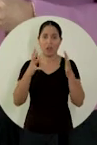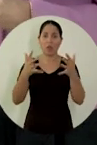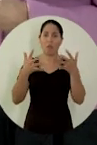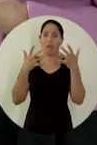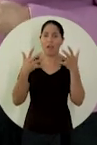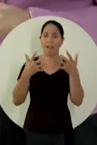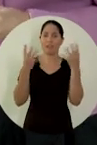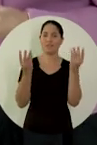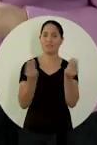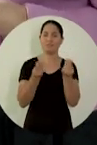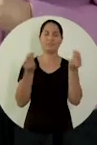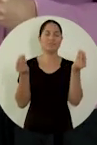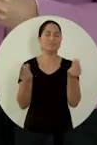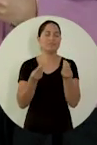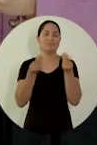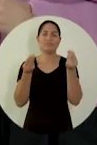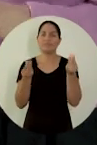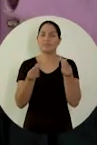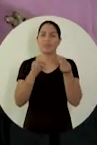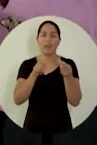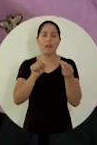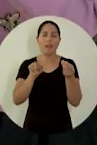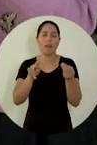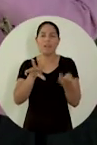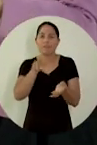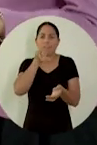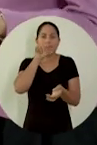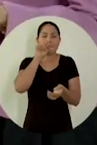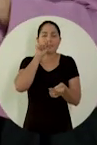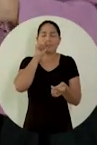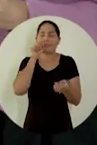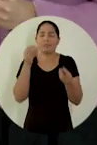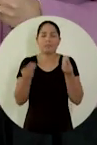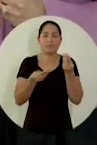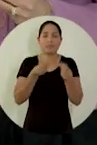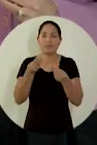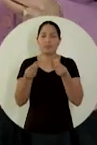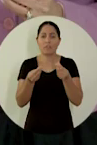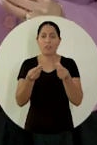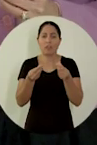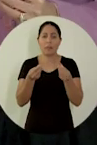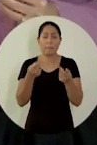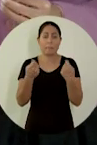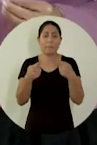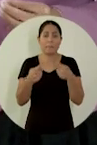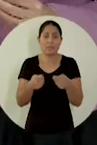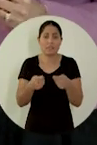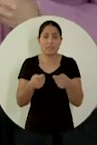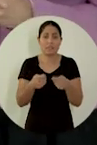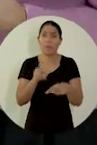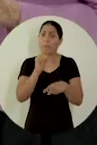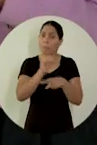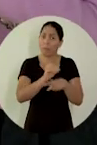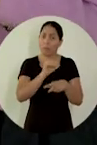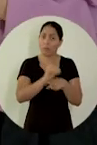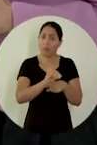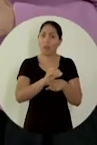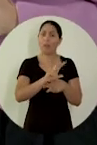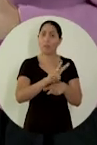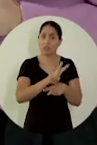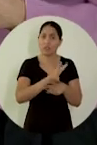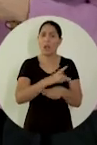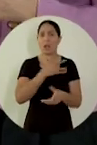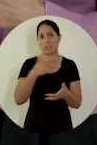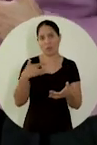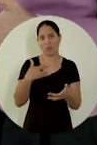ar de qualidade, um ar que seja respirável, tem como consequência imediata a manutenção